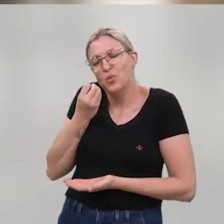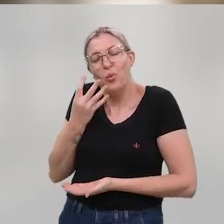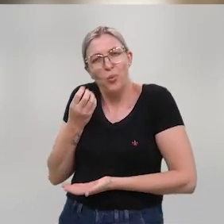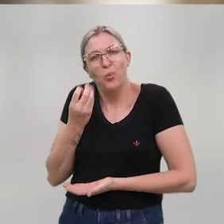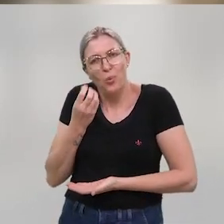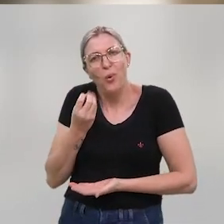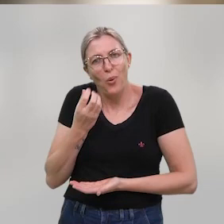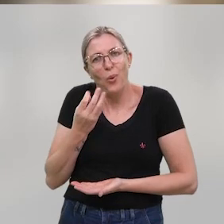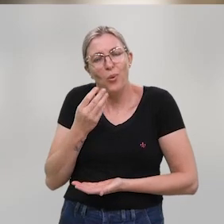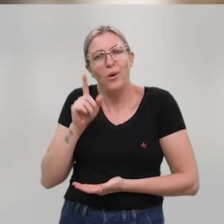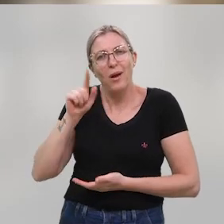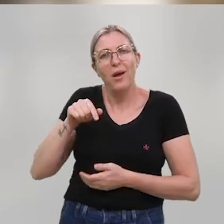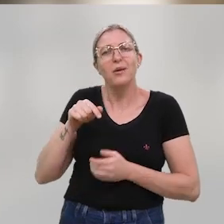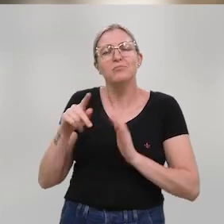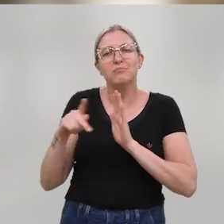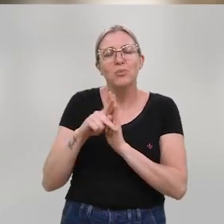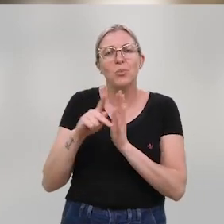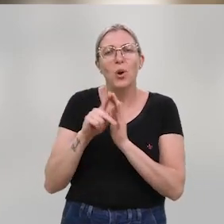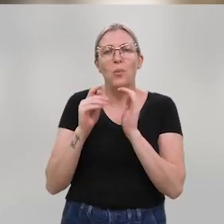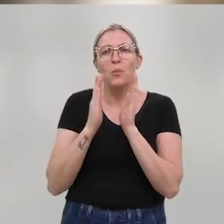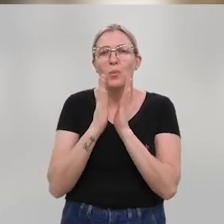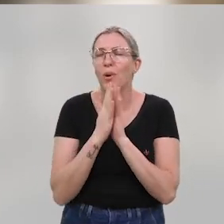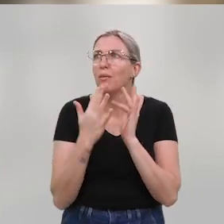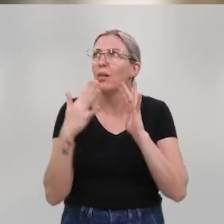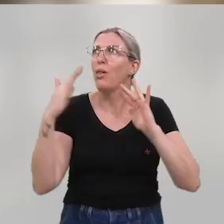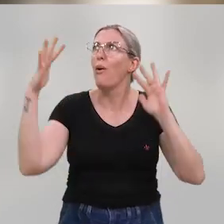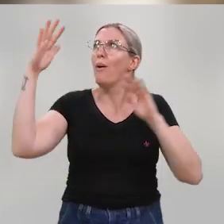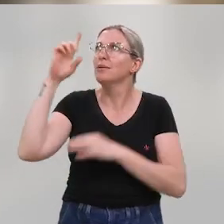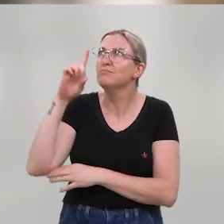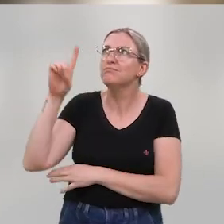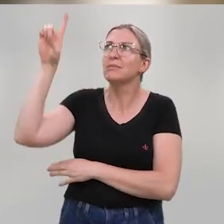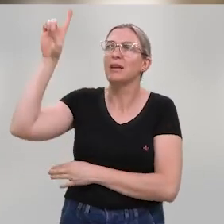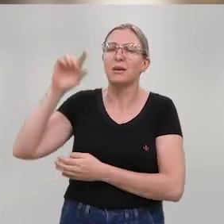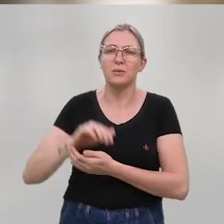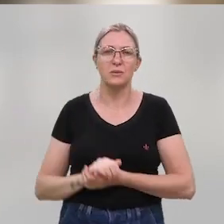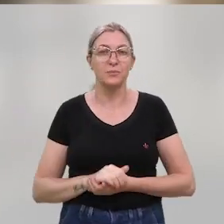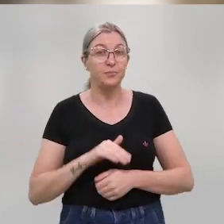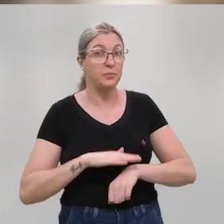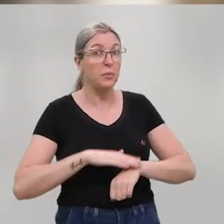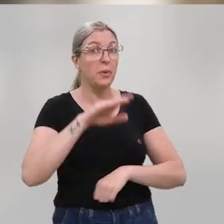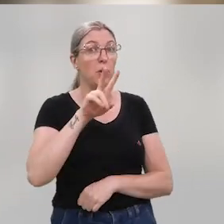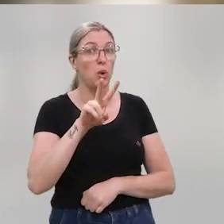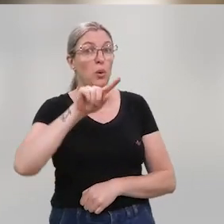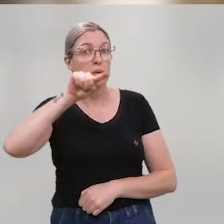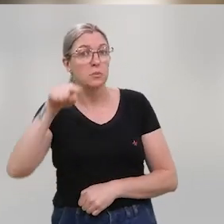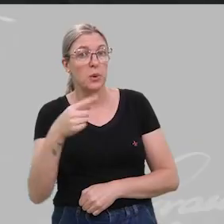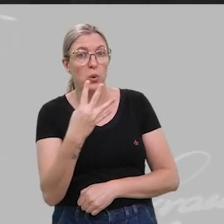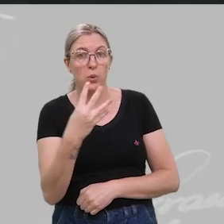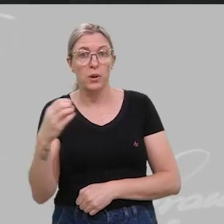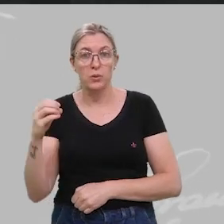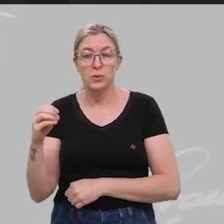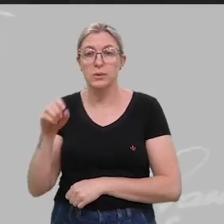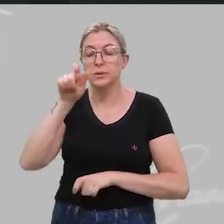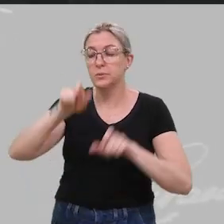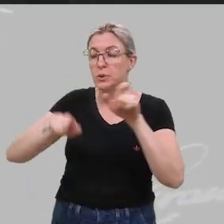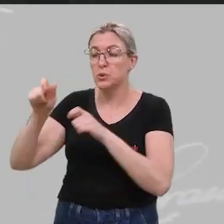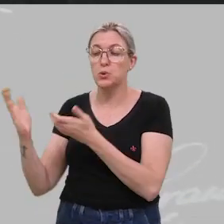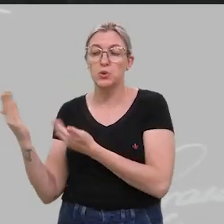comunidade. Então, eu acho que tudo isso é bom, tudo isso é bem, tudo isso é glória de Deus. Mais